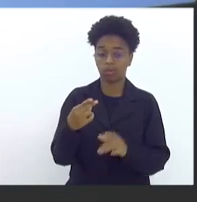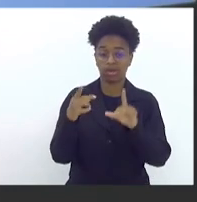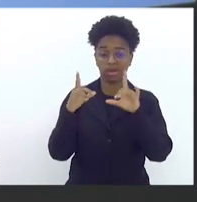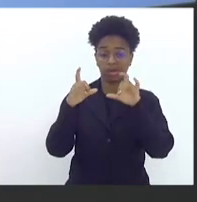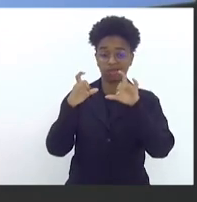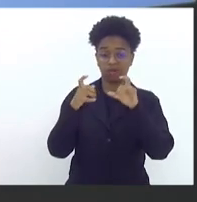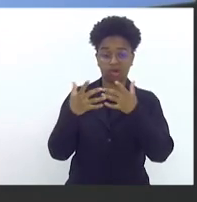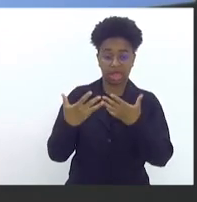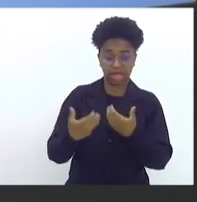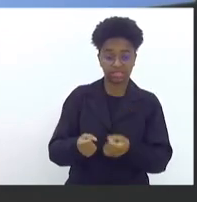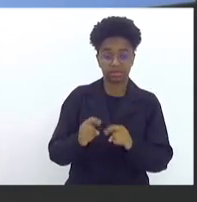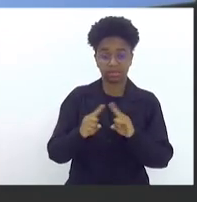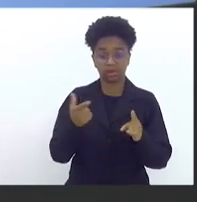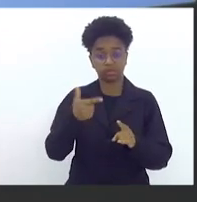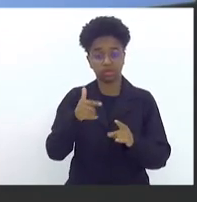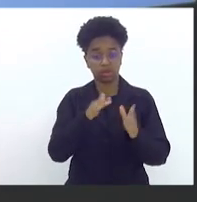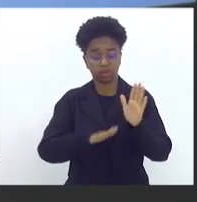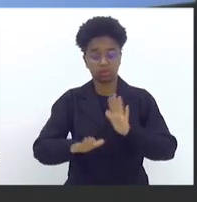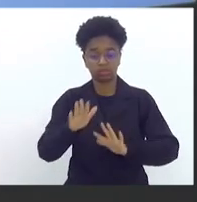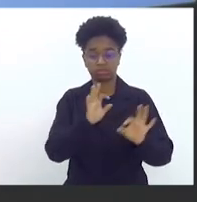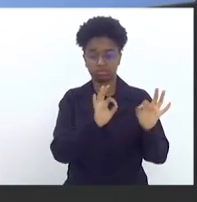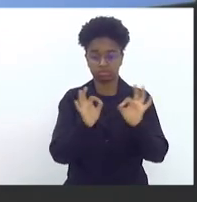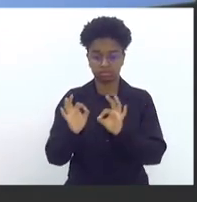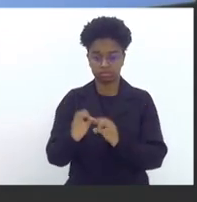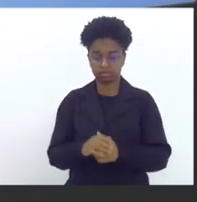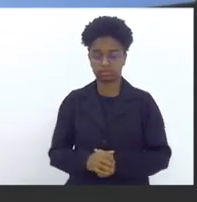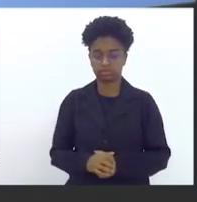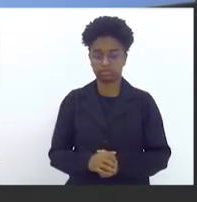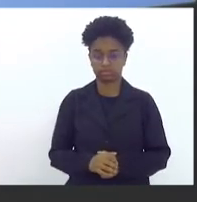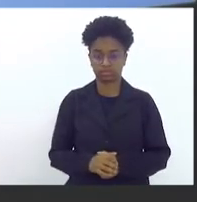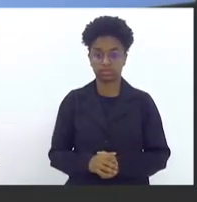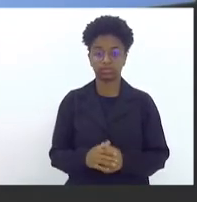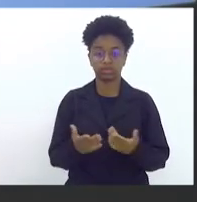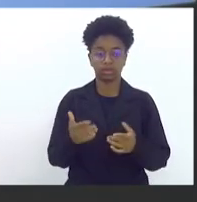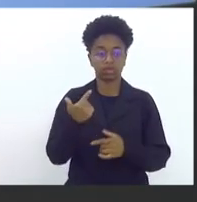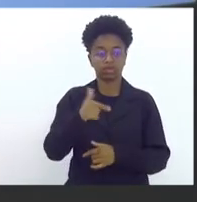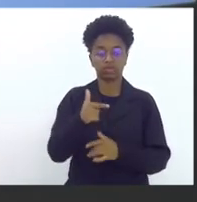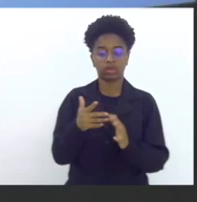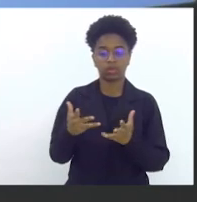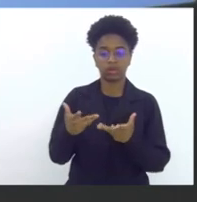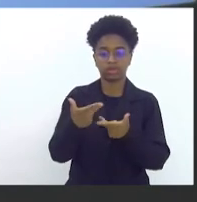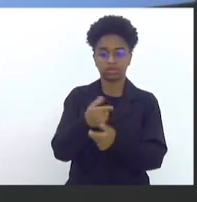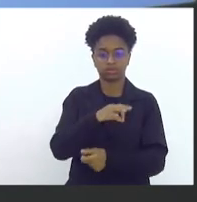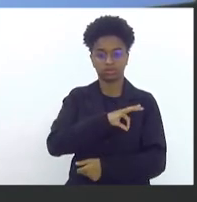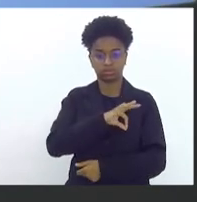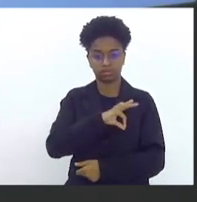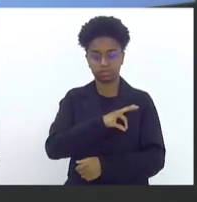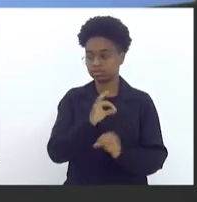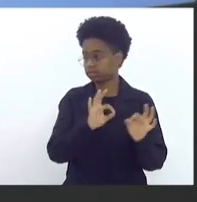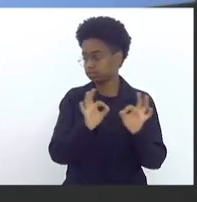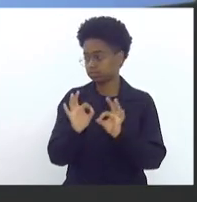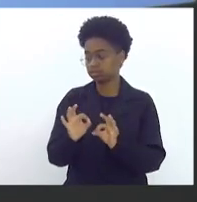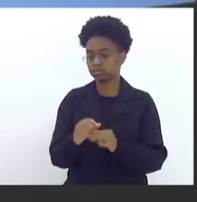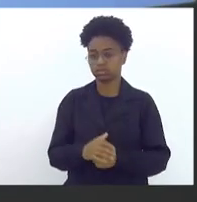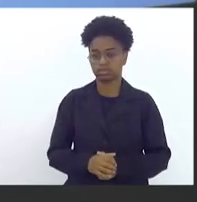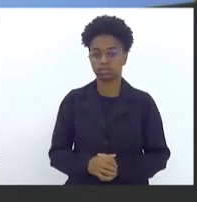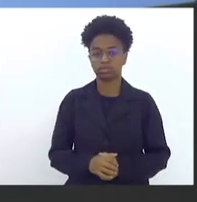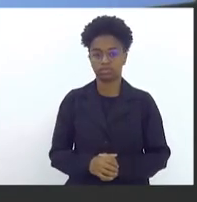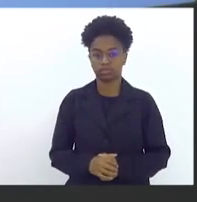sem o cuidado da cadeia de Custódio específica né então a qualificação dos nossos policiais e